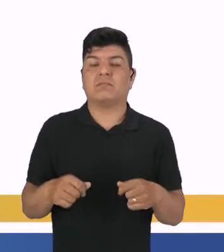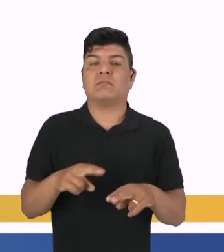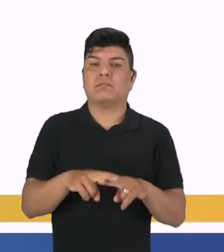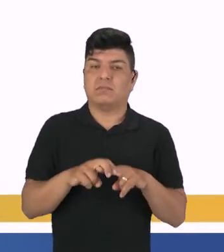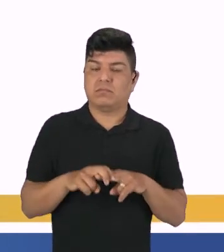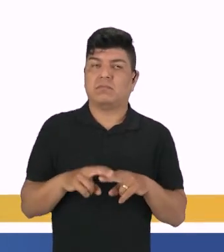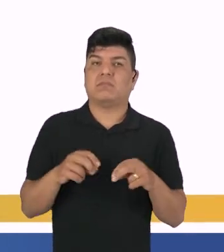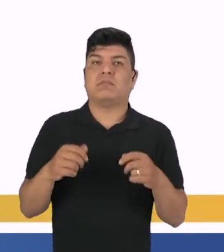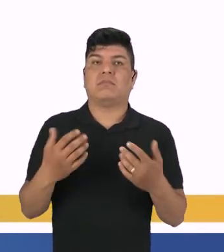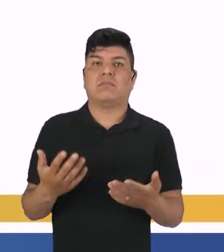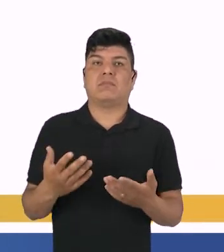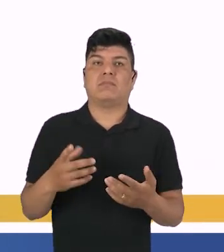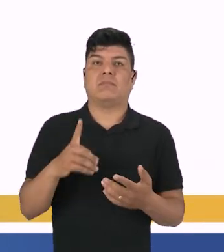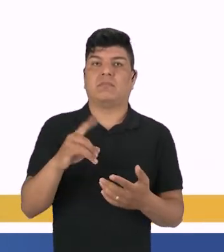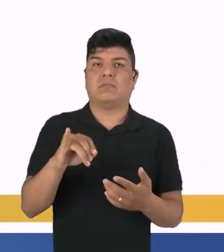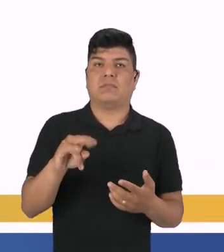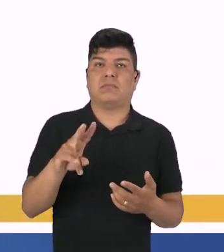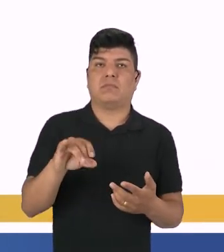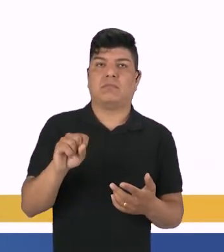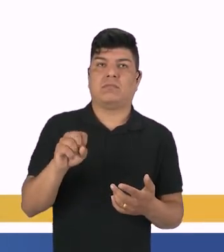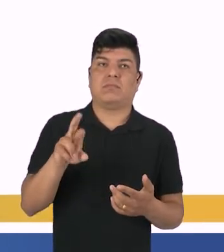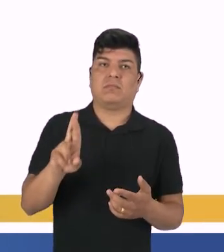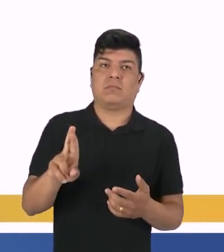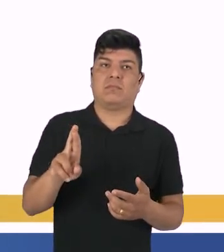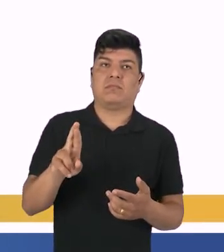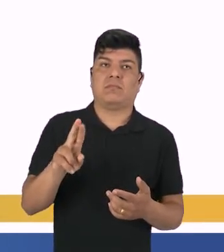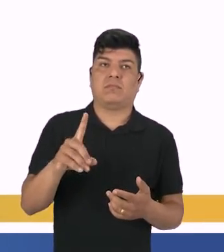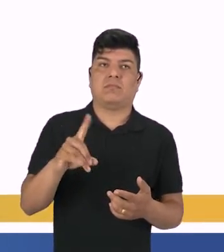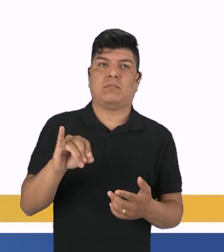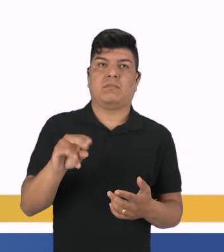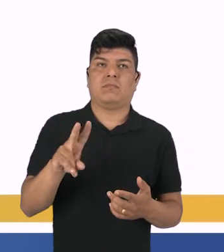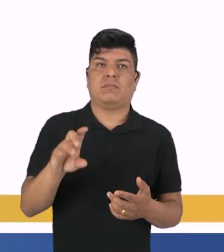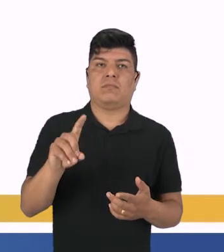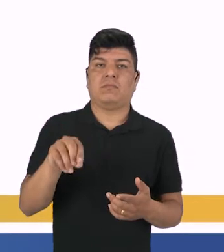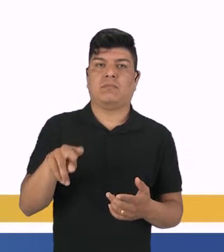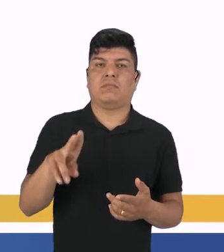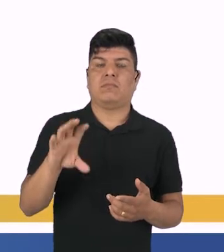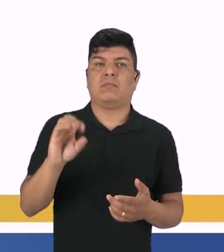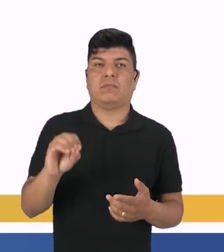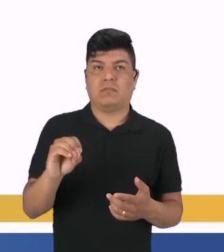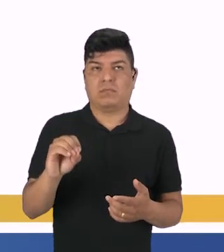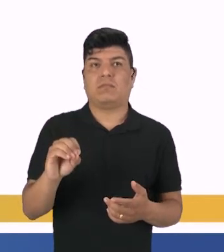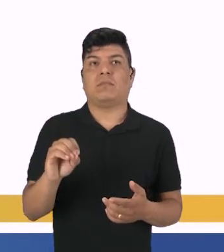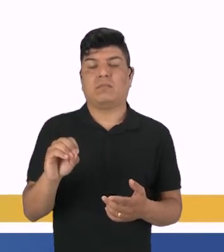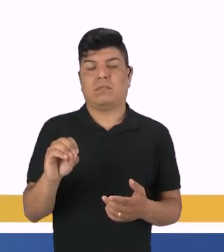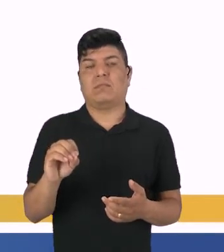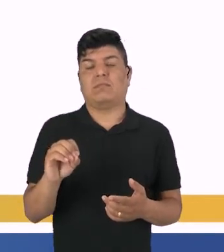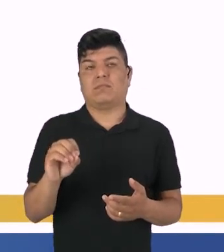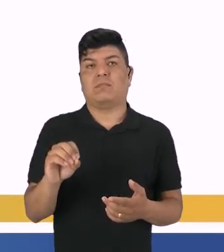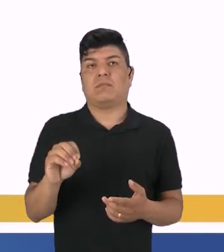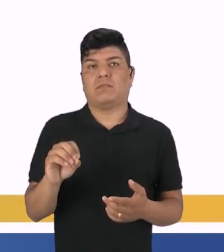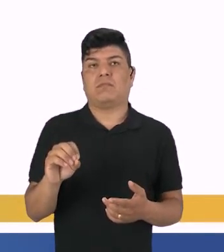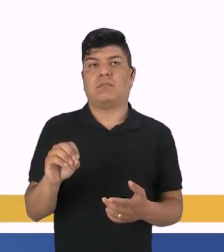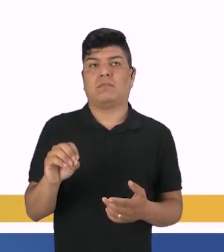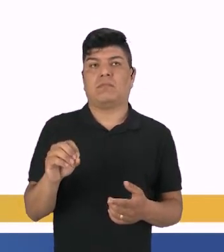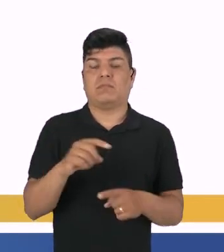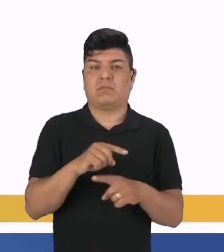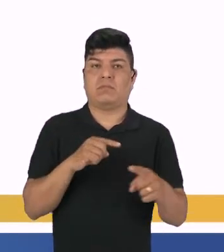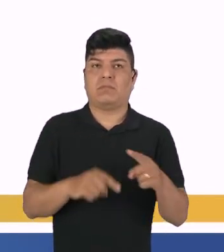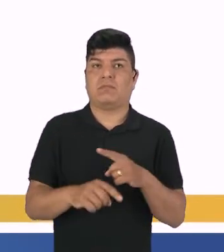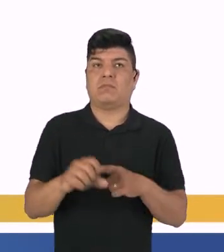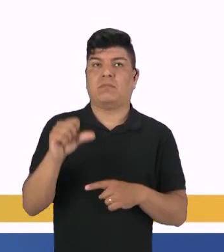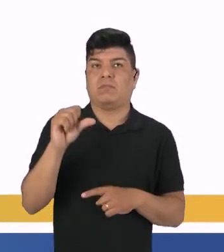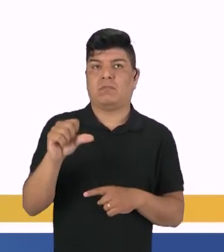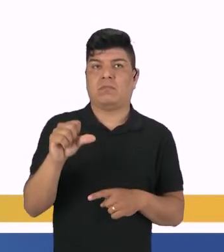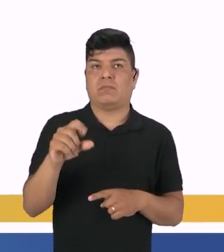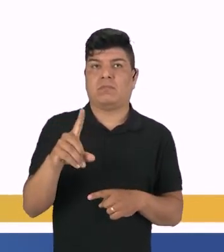operações. Então, novamente, ó, nós temos que esse número maior, o dividendo, né? Está sendo dividido pelo